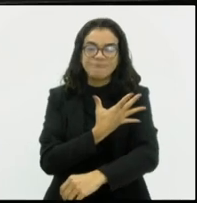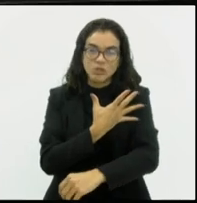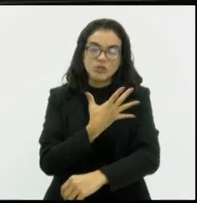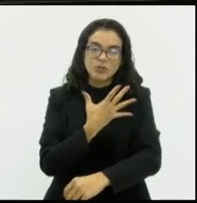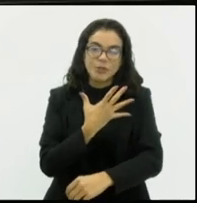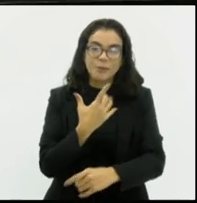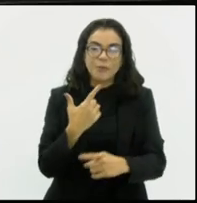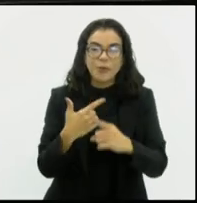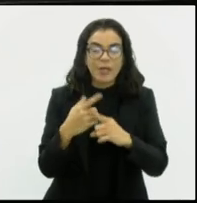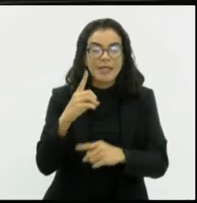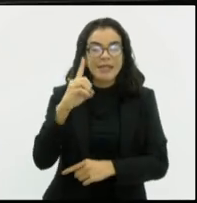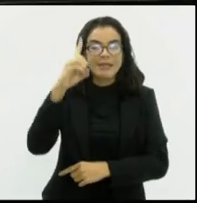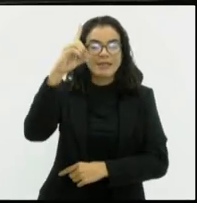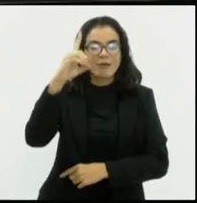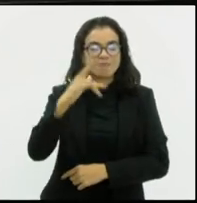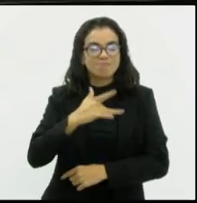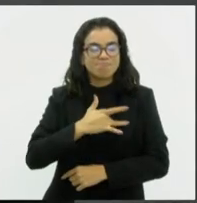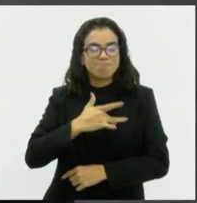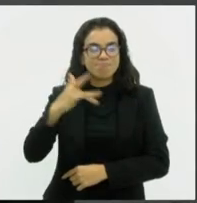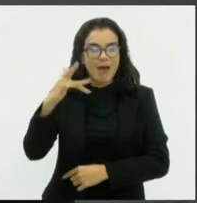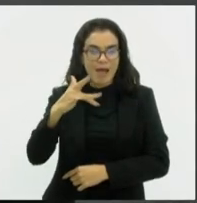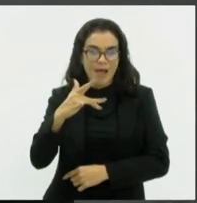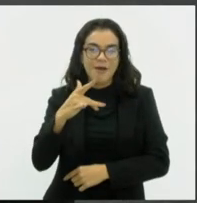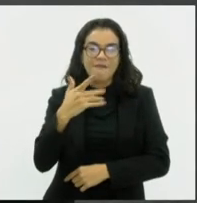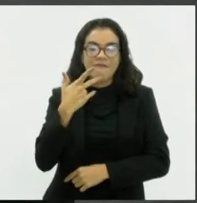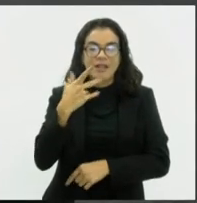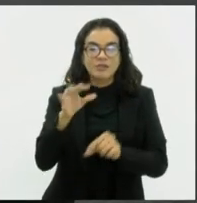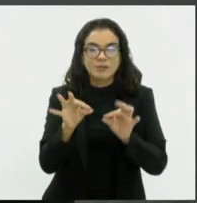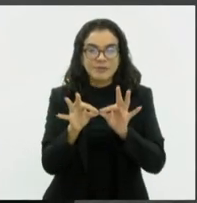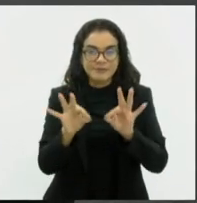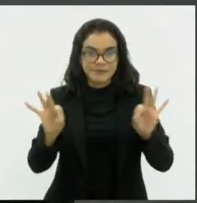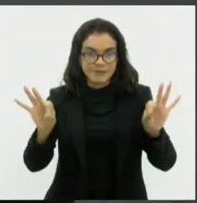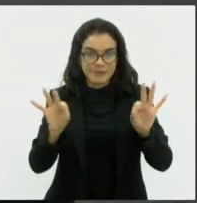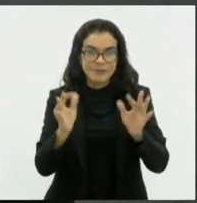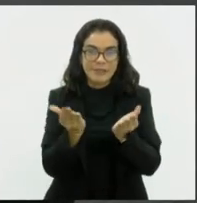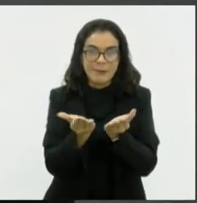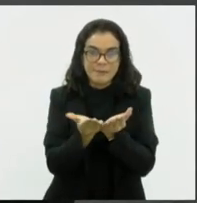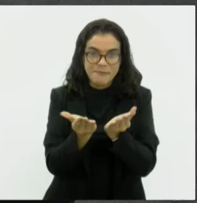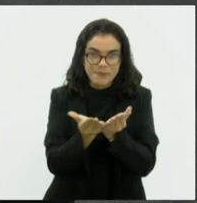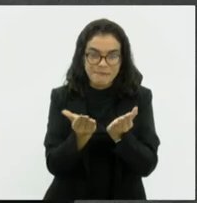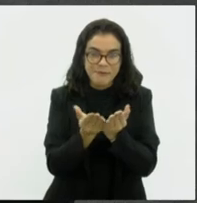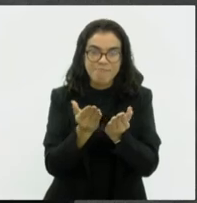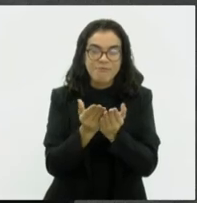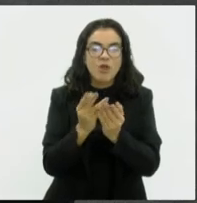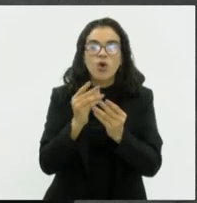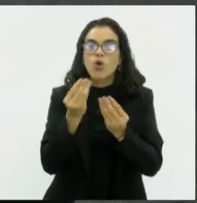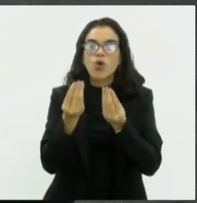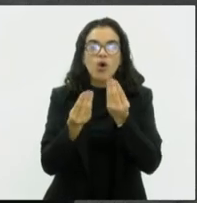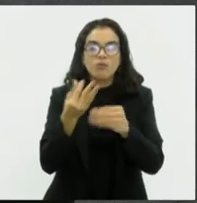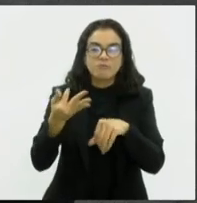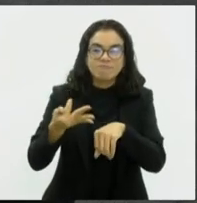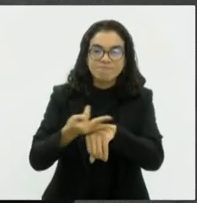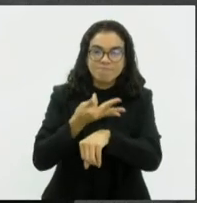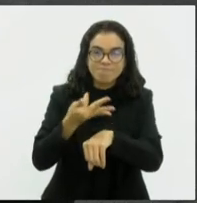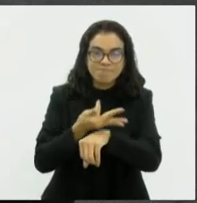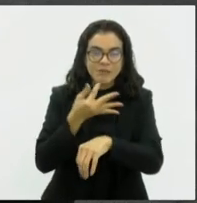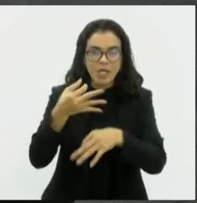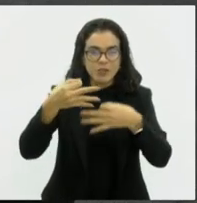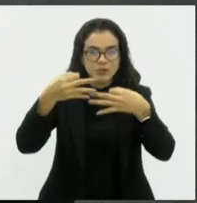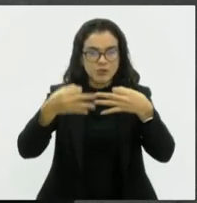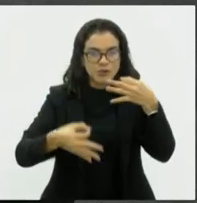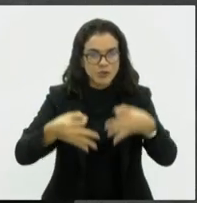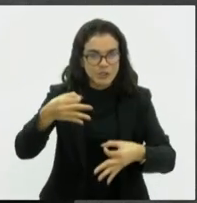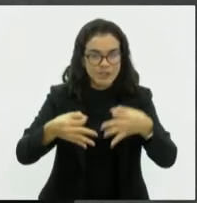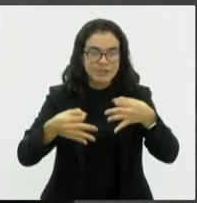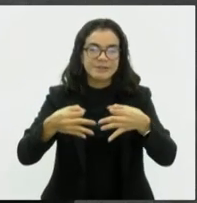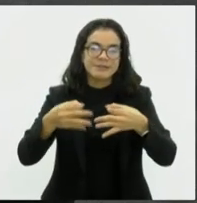foi de onde Deus tocou no meu coração para citar esse versículo, falando da importância de suportar, que é a nossa justiça divina.